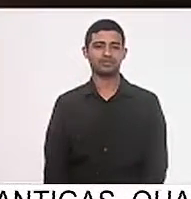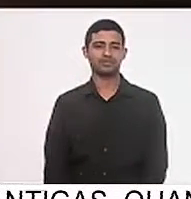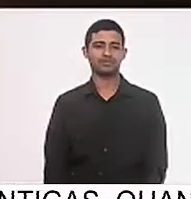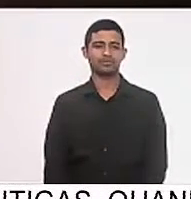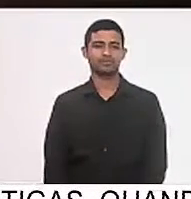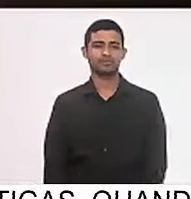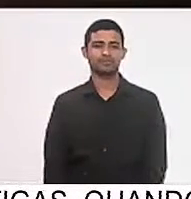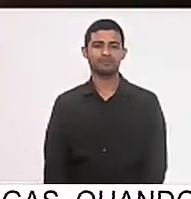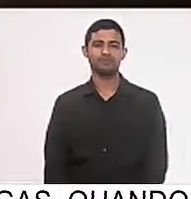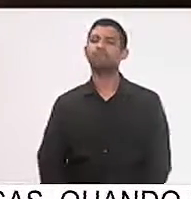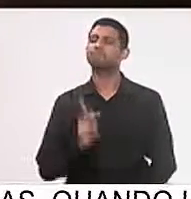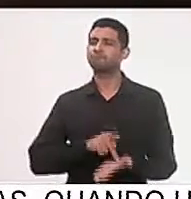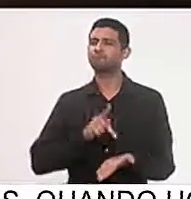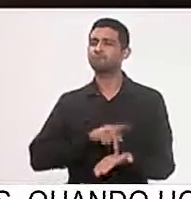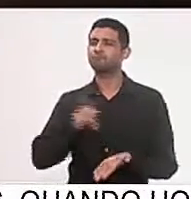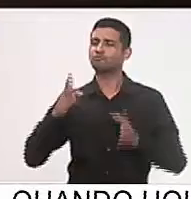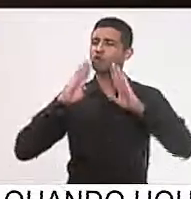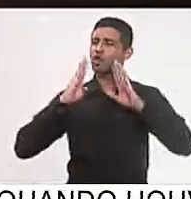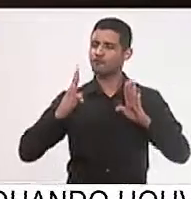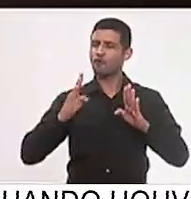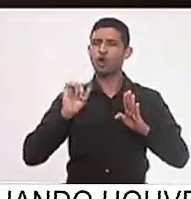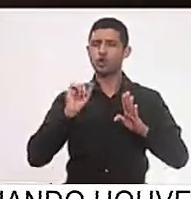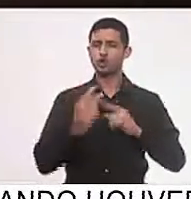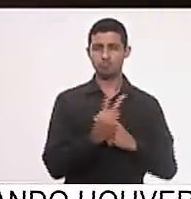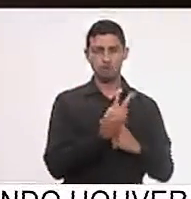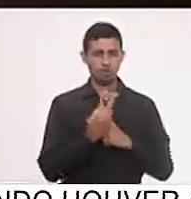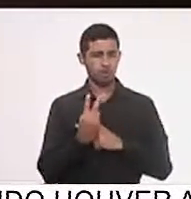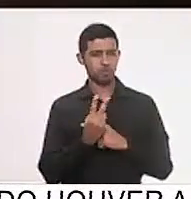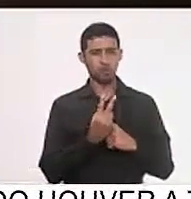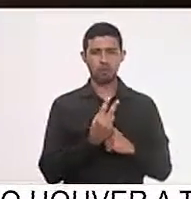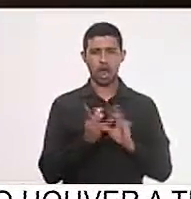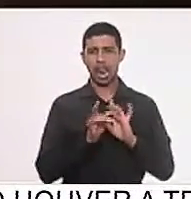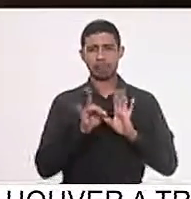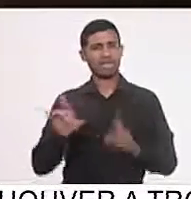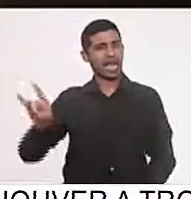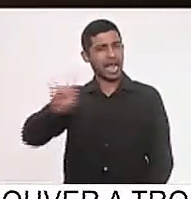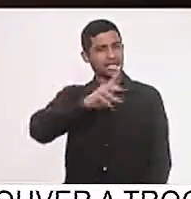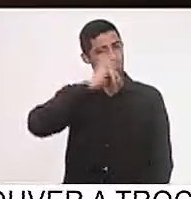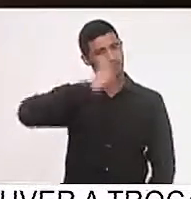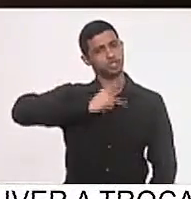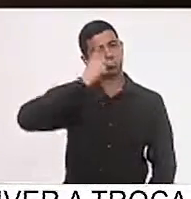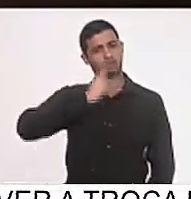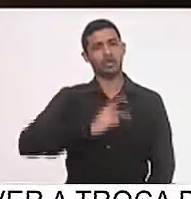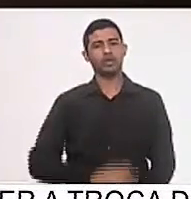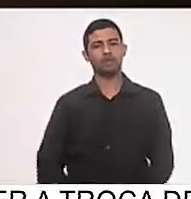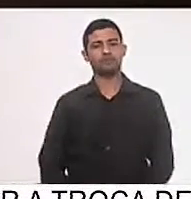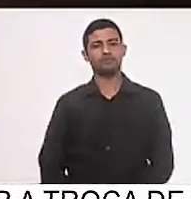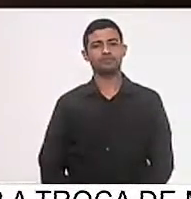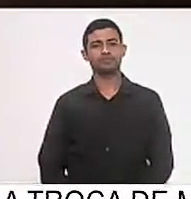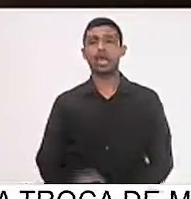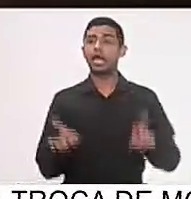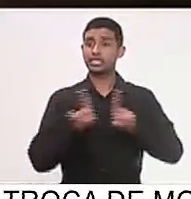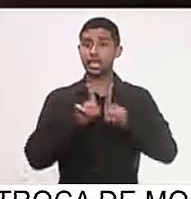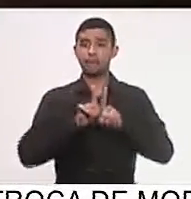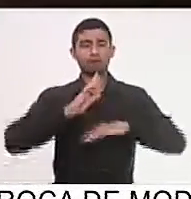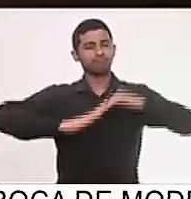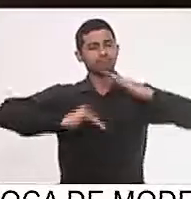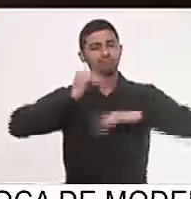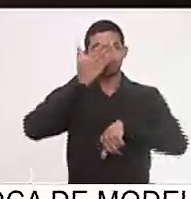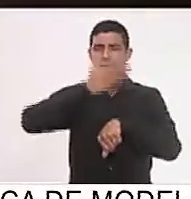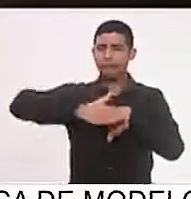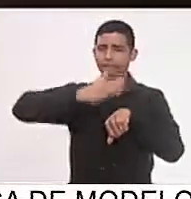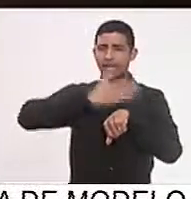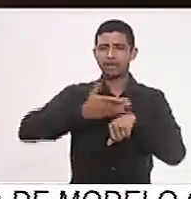de fato, visa salvaguardar a liberdade individual, sobretudo a prática